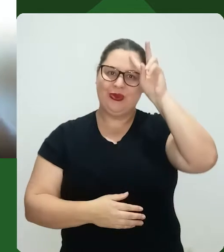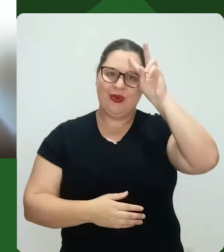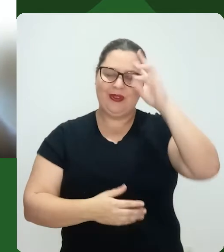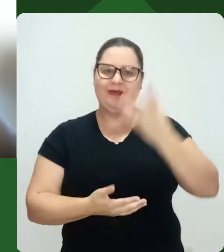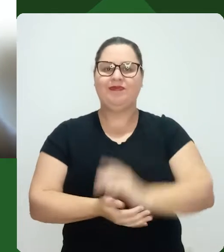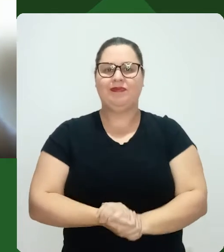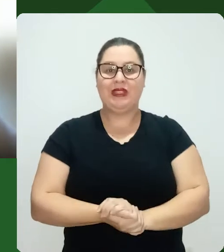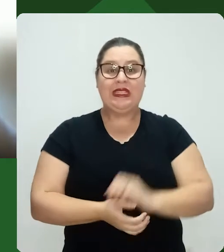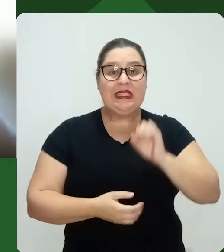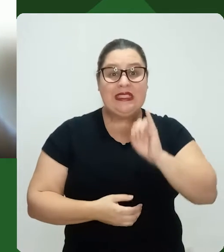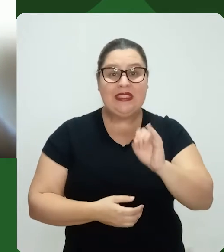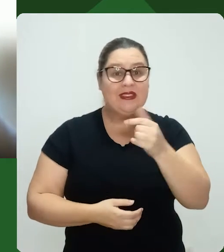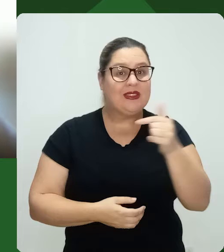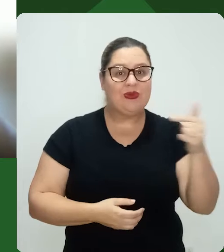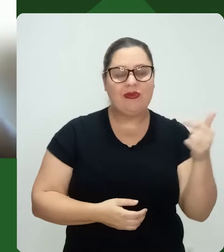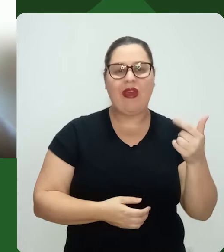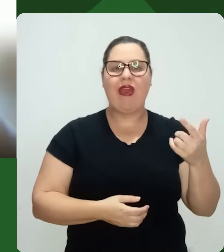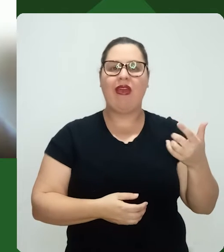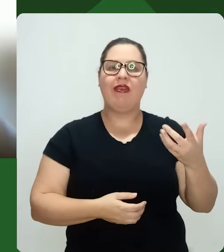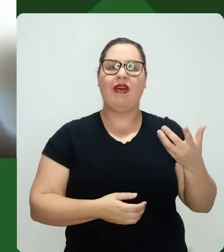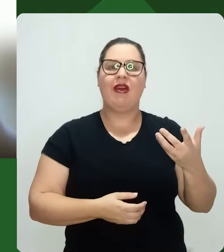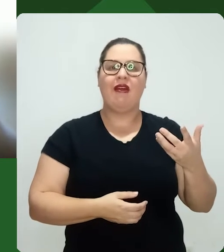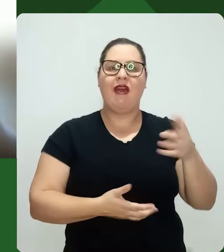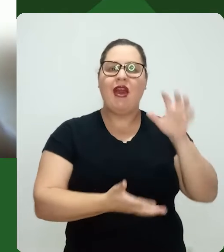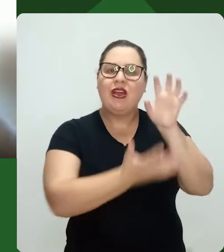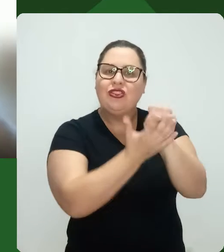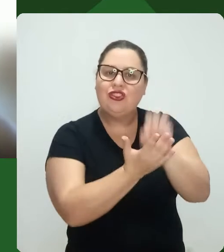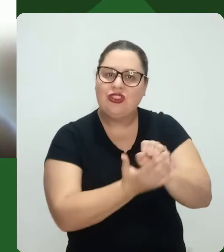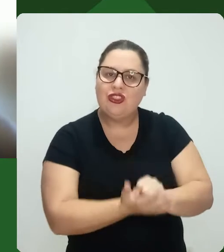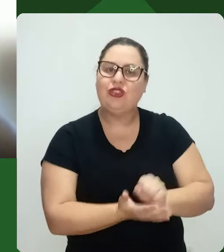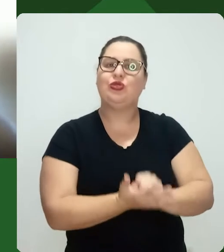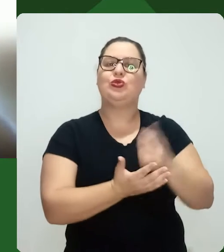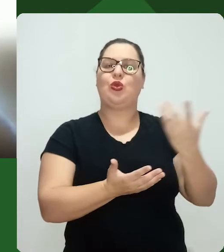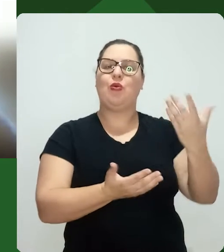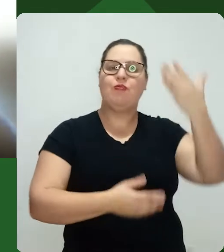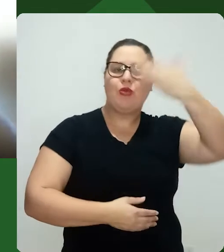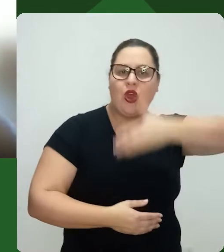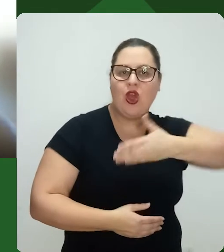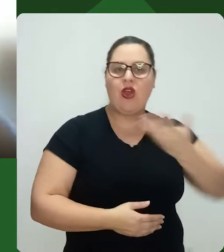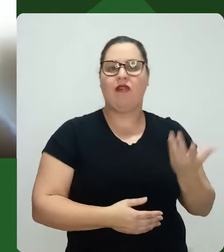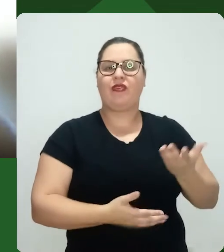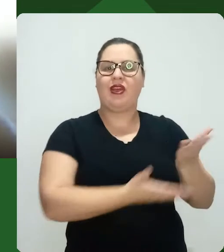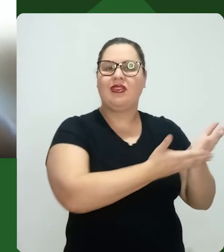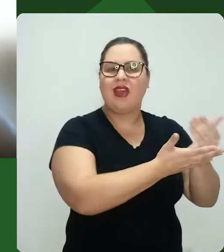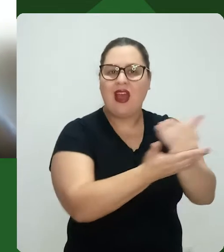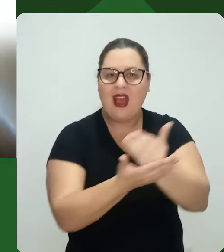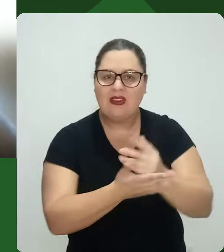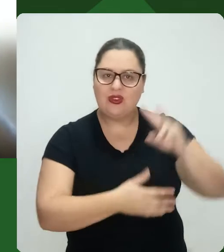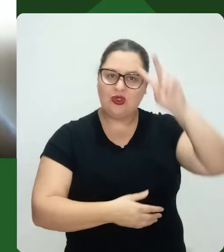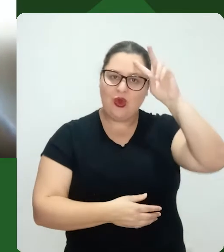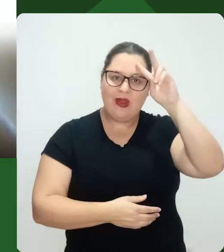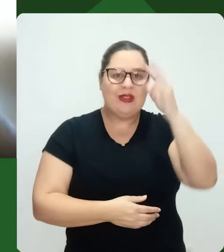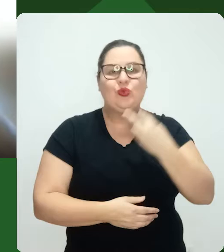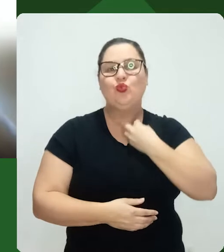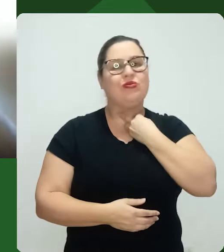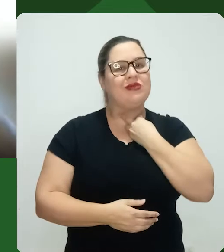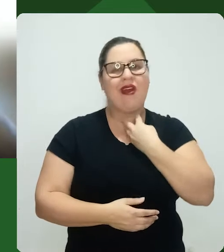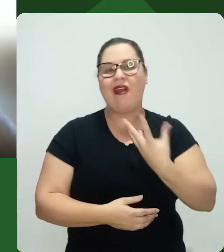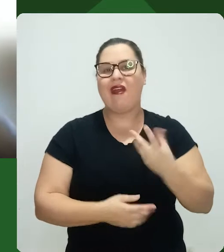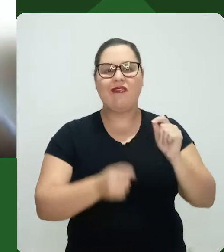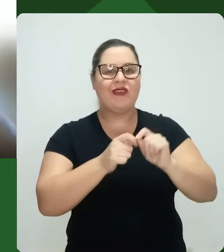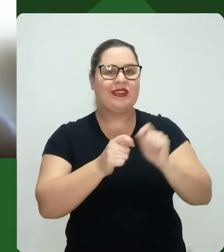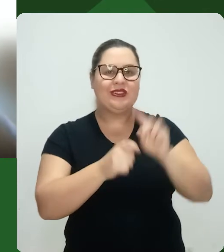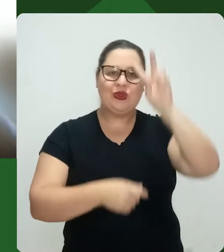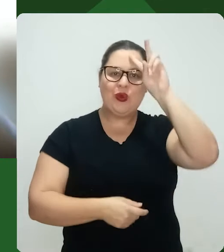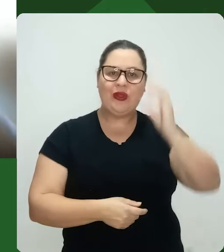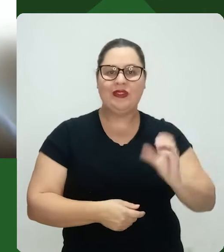história. E esse material são as fontes históricas. Se não tiver fonte, registro histórico, não dá para